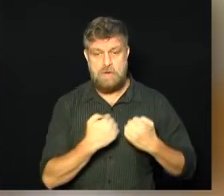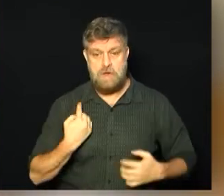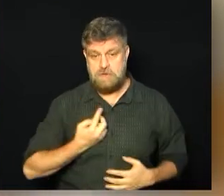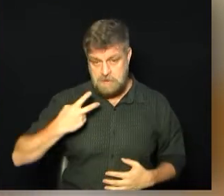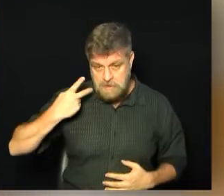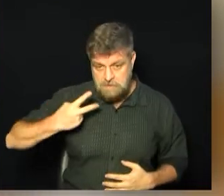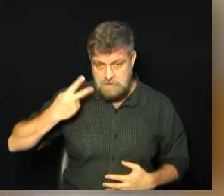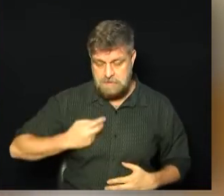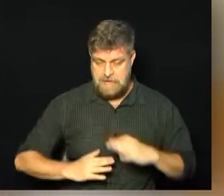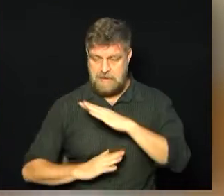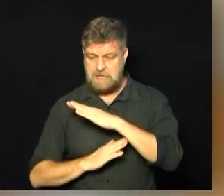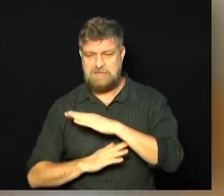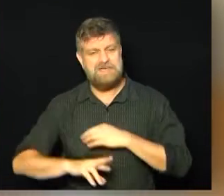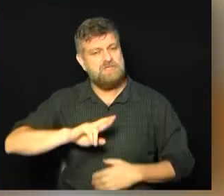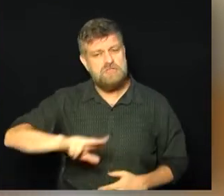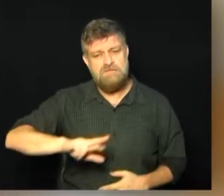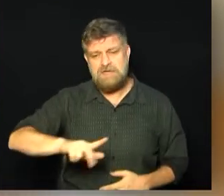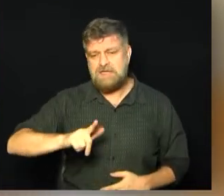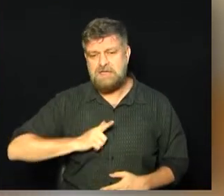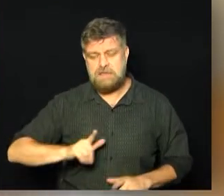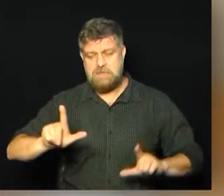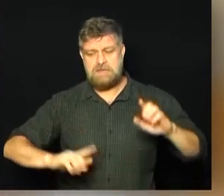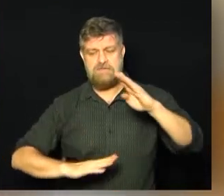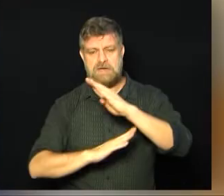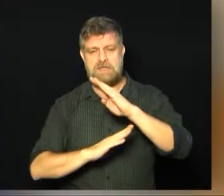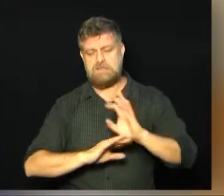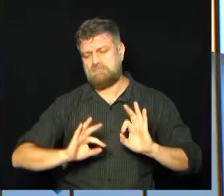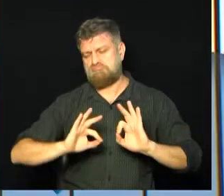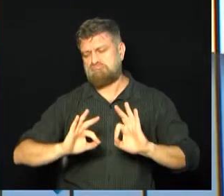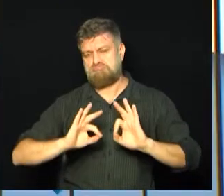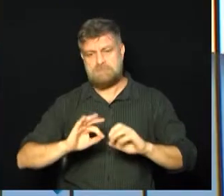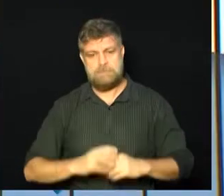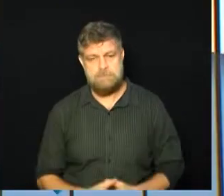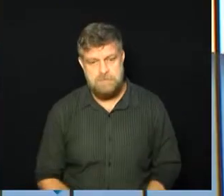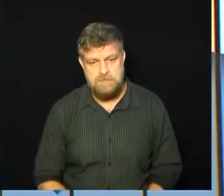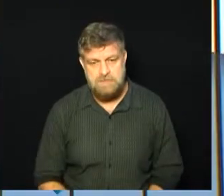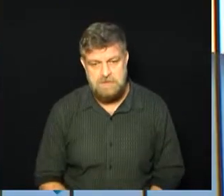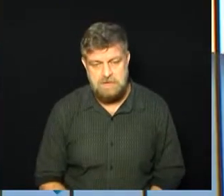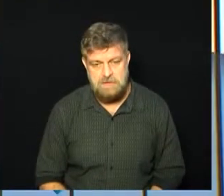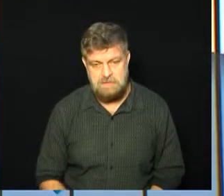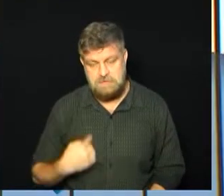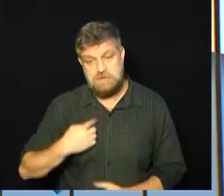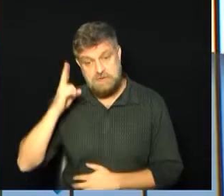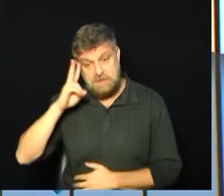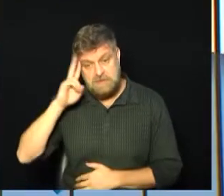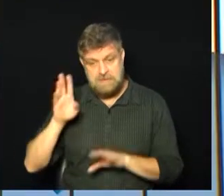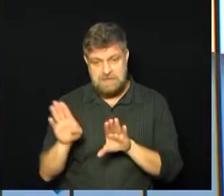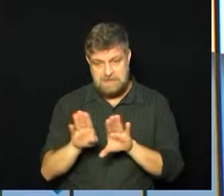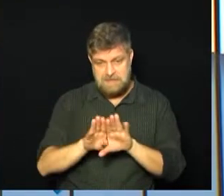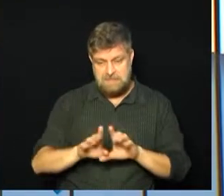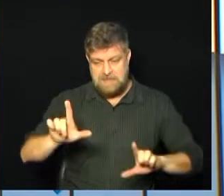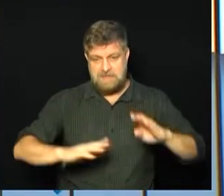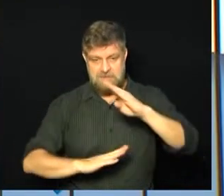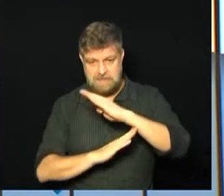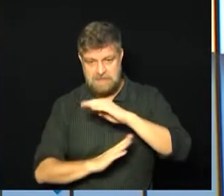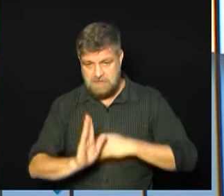a nossa casa é diferenciada por ter uma TV Câmara como essa. A gente lembra que, inclusive, a TV Câmara